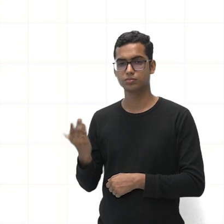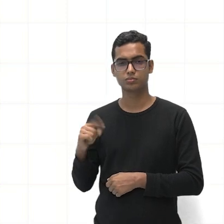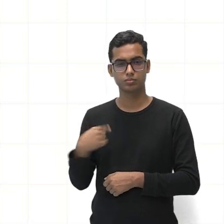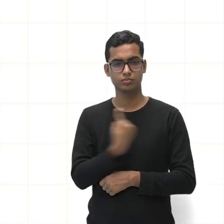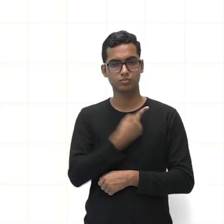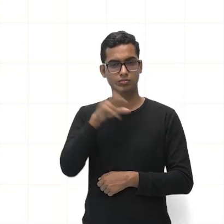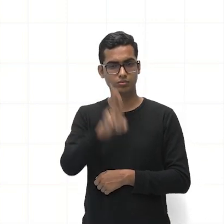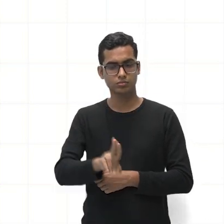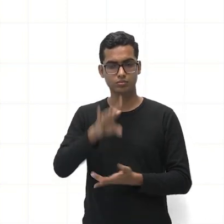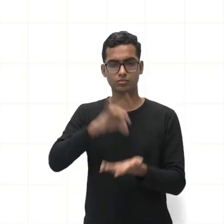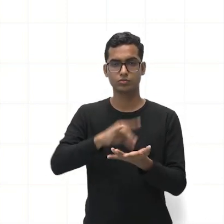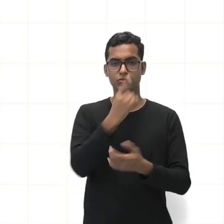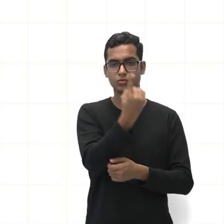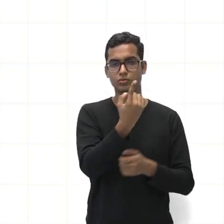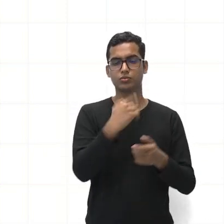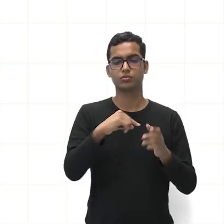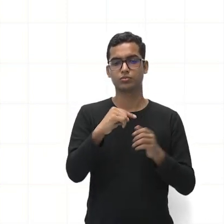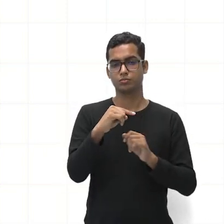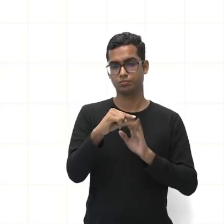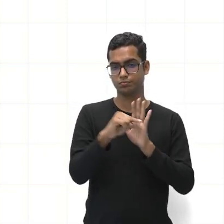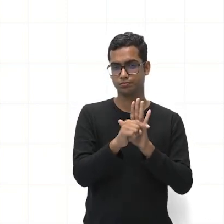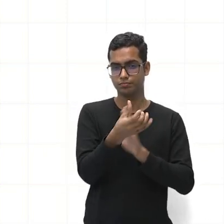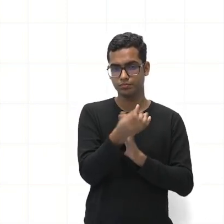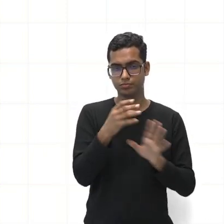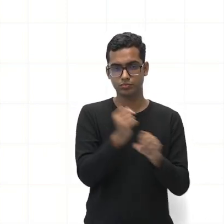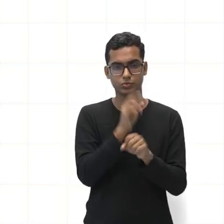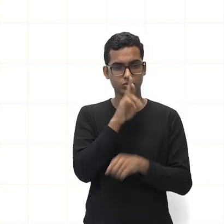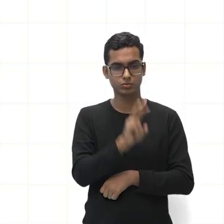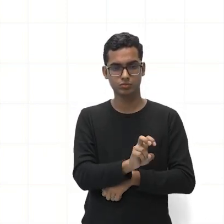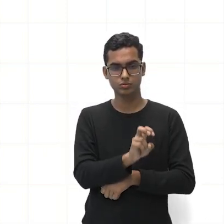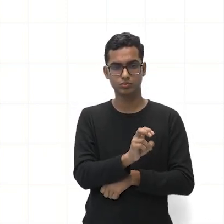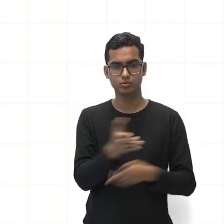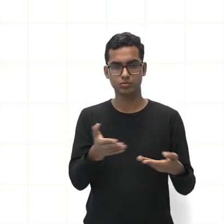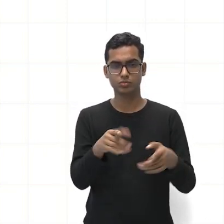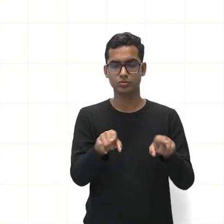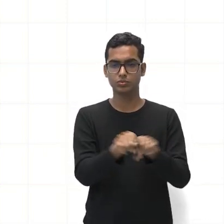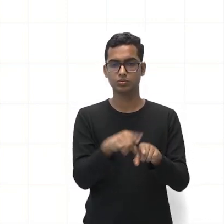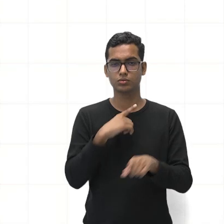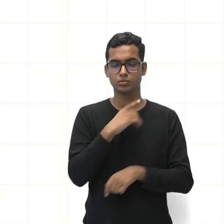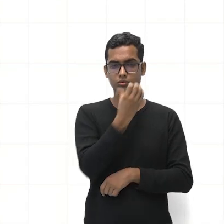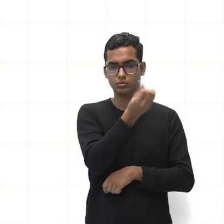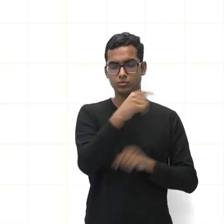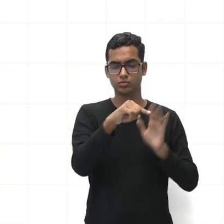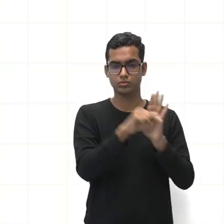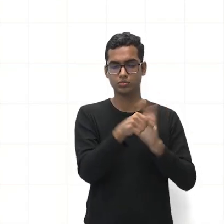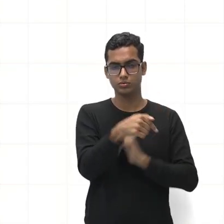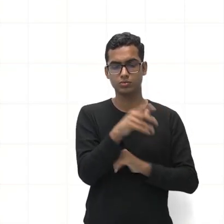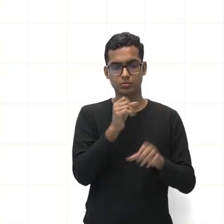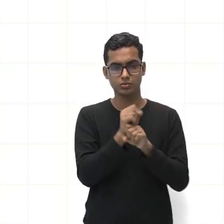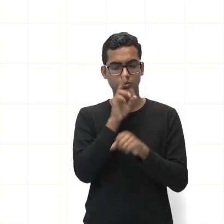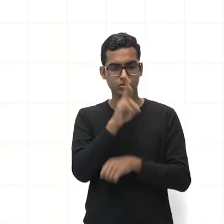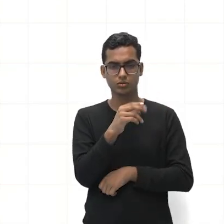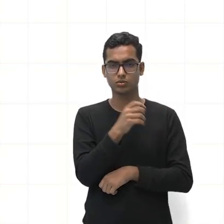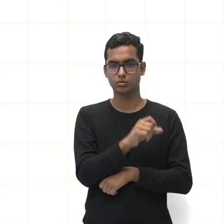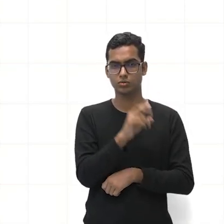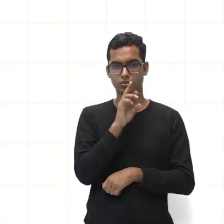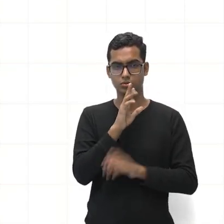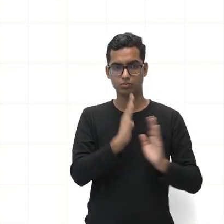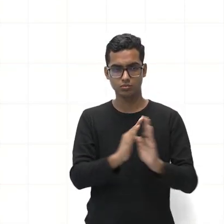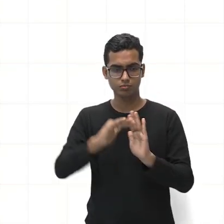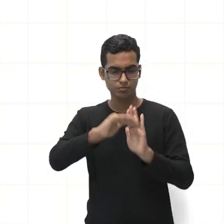nós utilizamos para desenvolver, no caso aqui, a nossa subtração. Em seguida, temos o nosso passo a passo, ó.